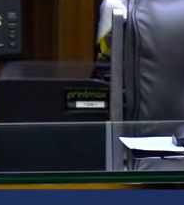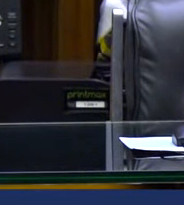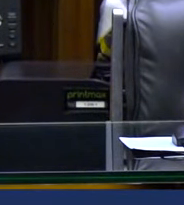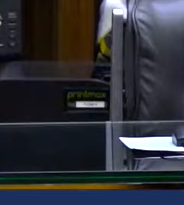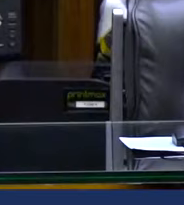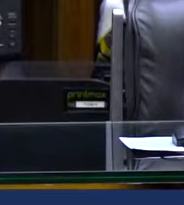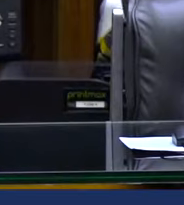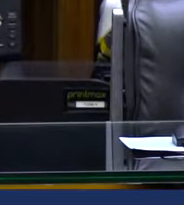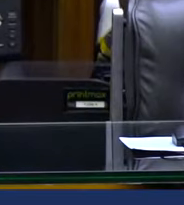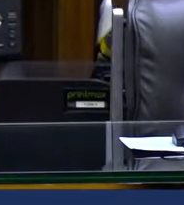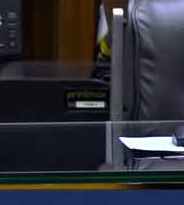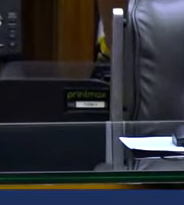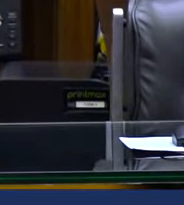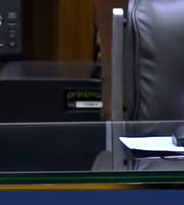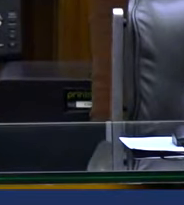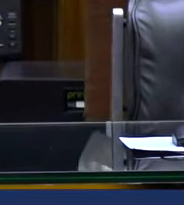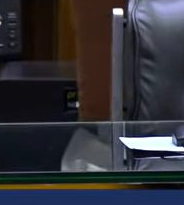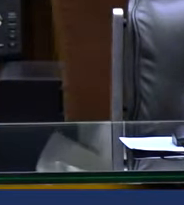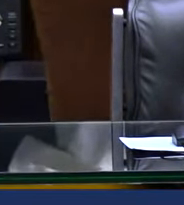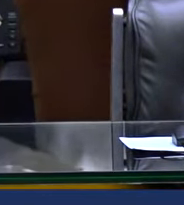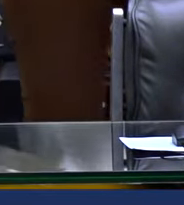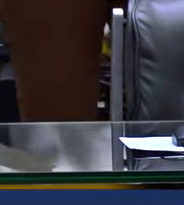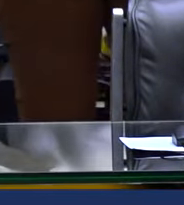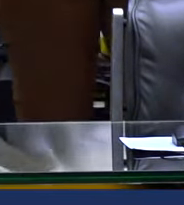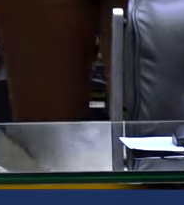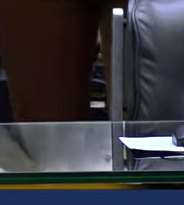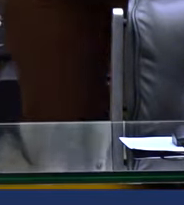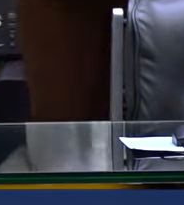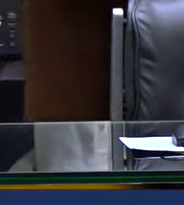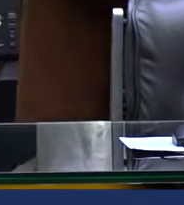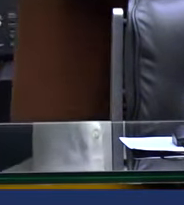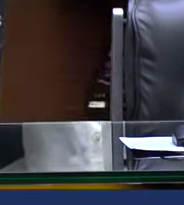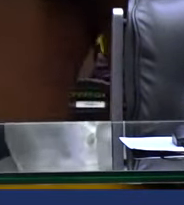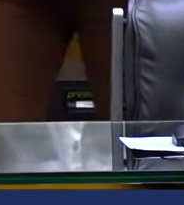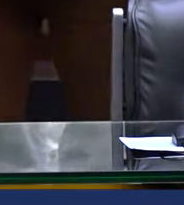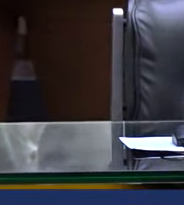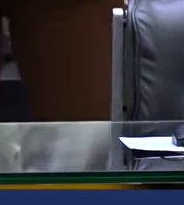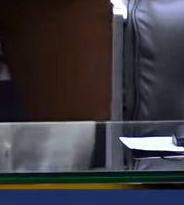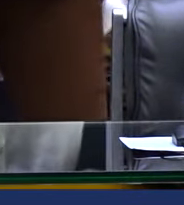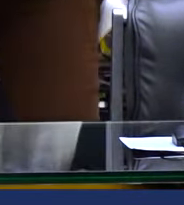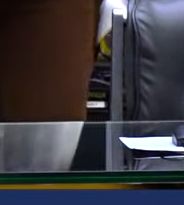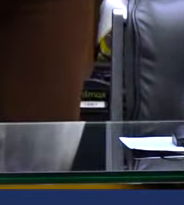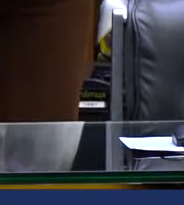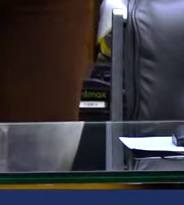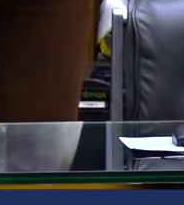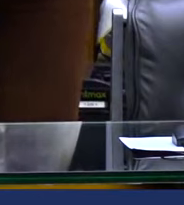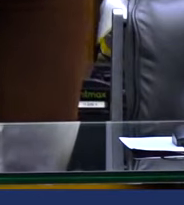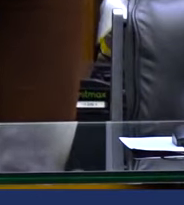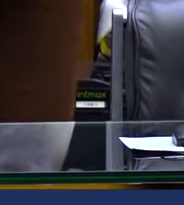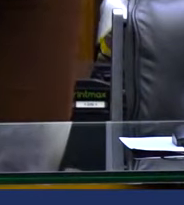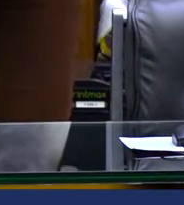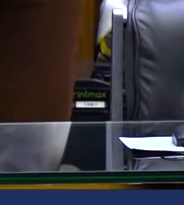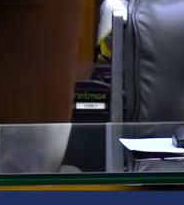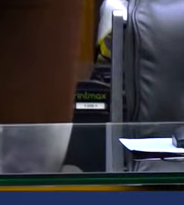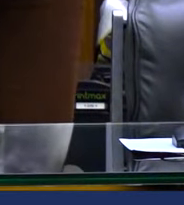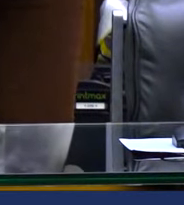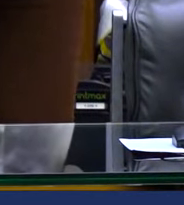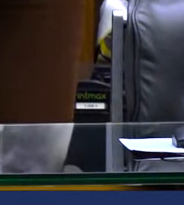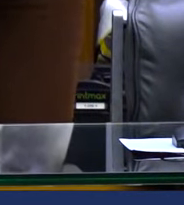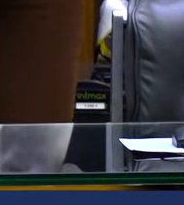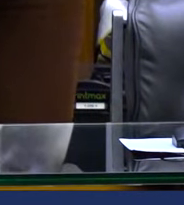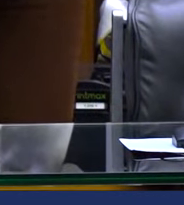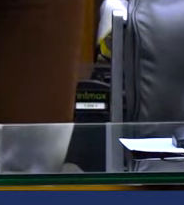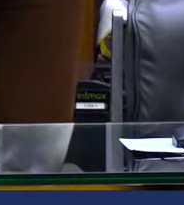muito valiosa de ouvir e debater com representantes da sociedade civil. Dessa forma, a